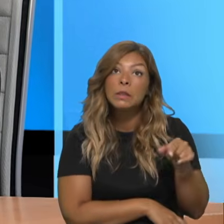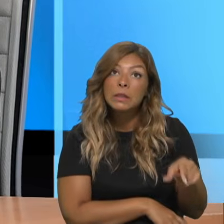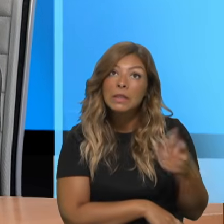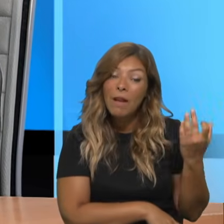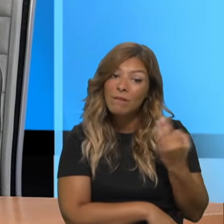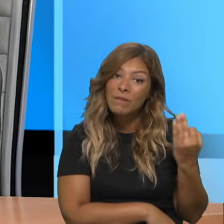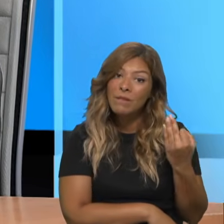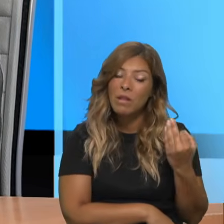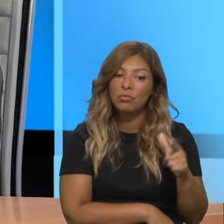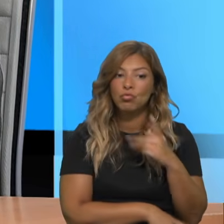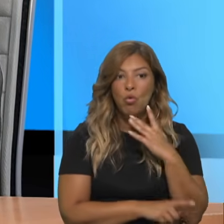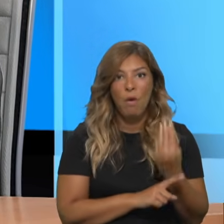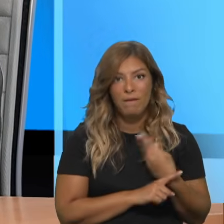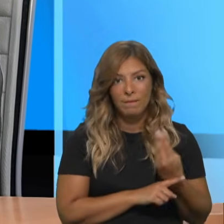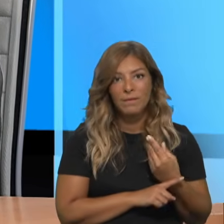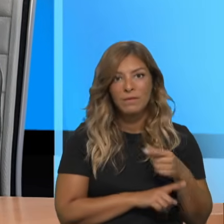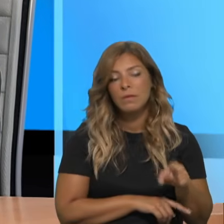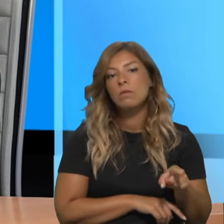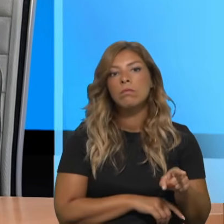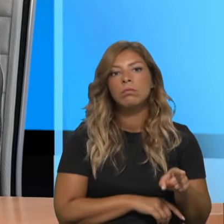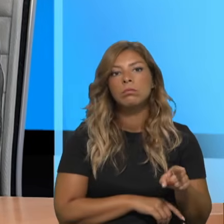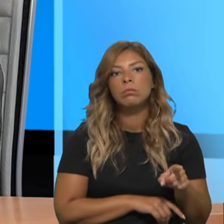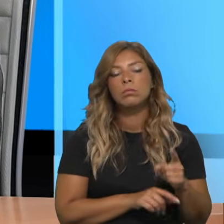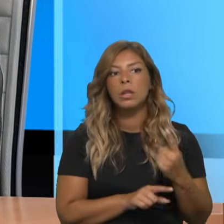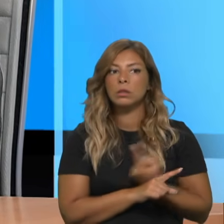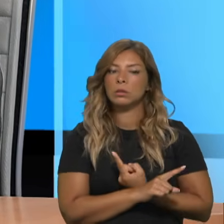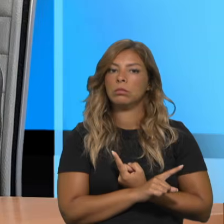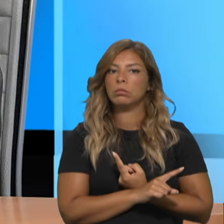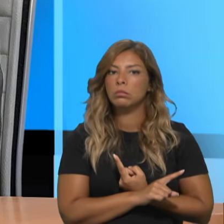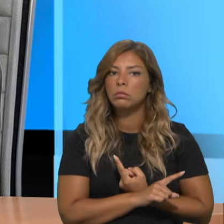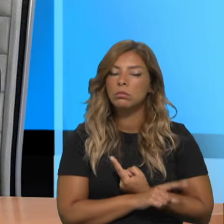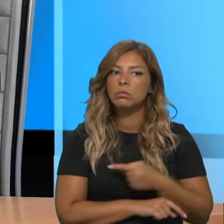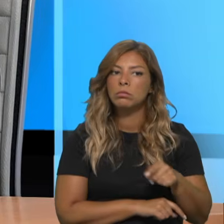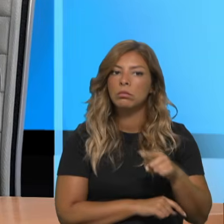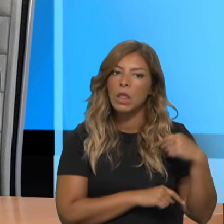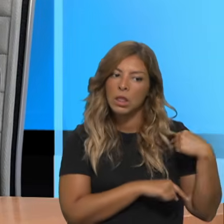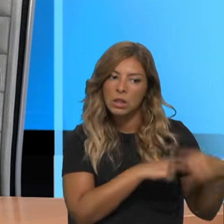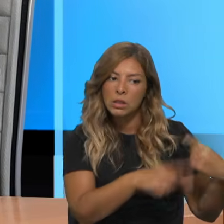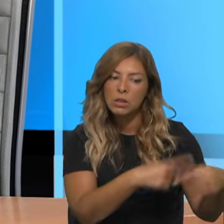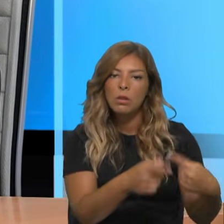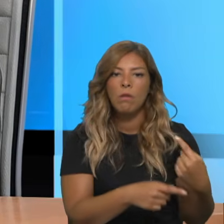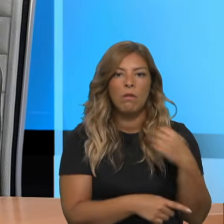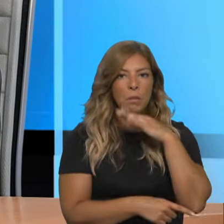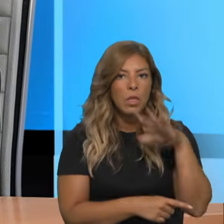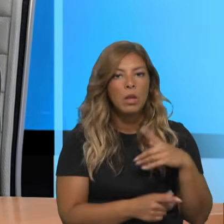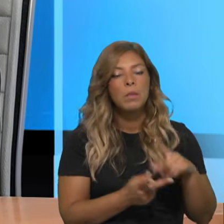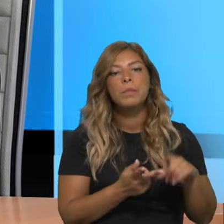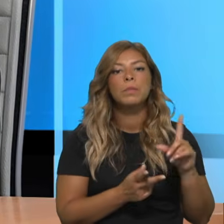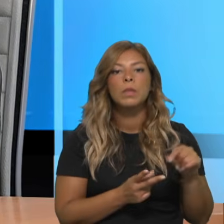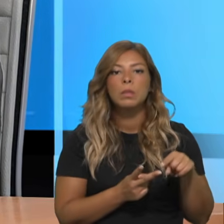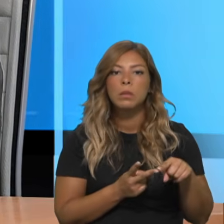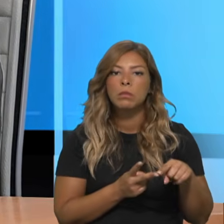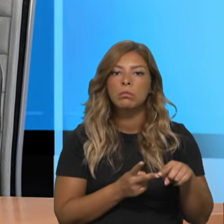estes jovens que, por vezes, rompem com as tradições das suas famílias, são influenciados por ideologias vindas do